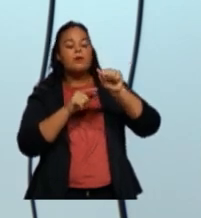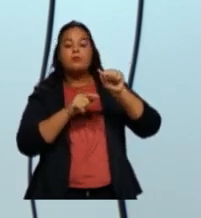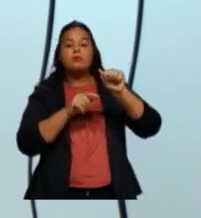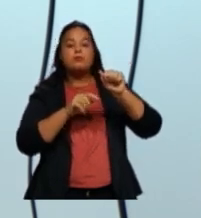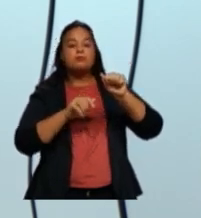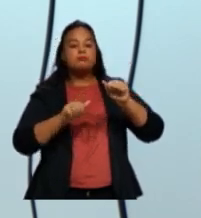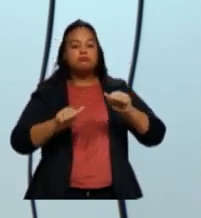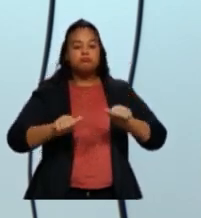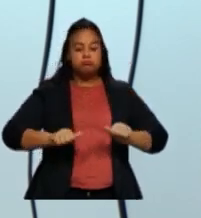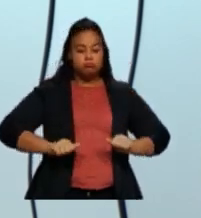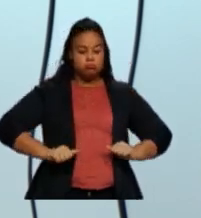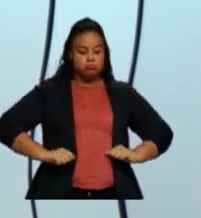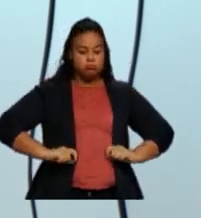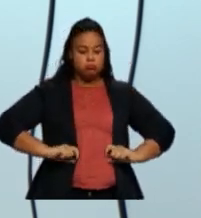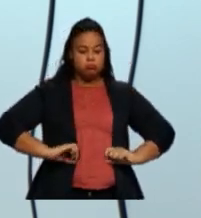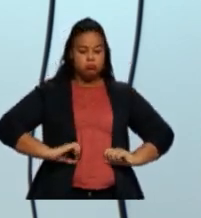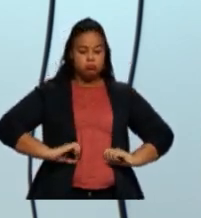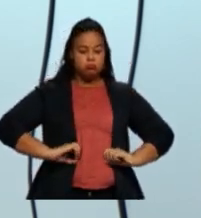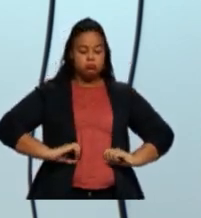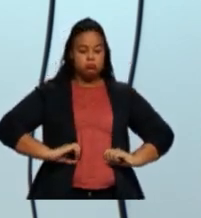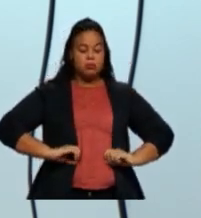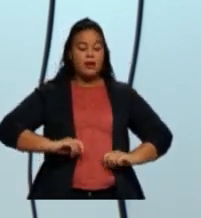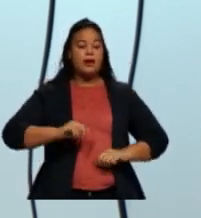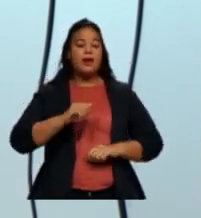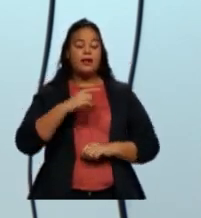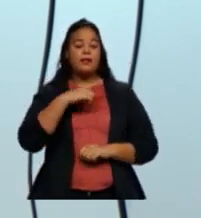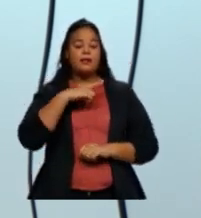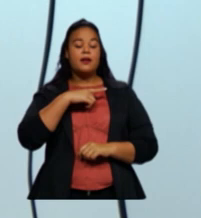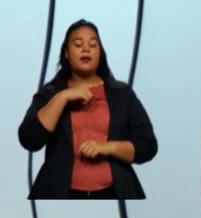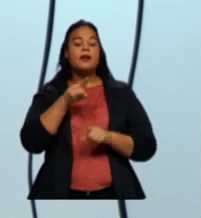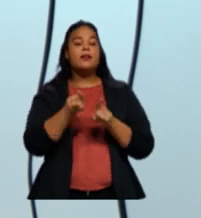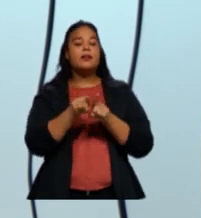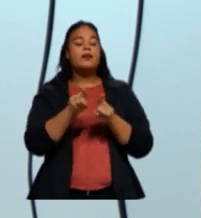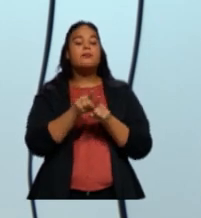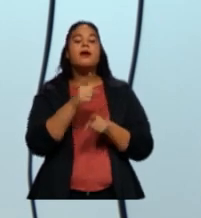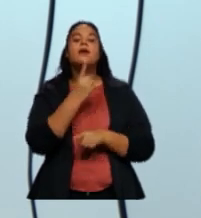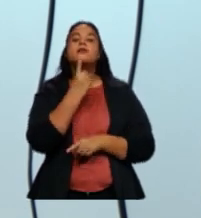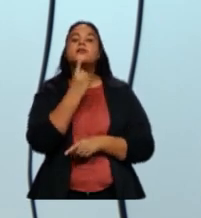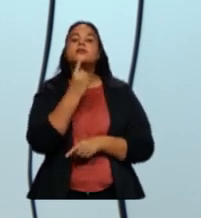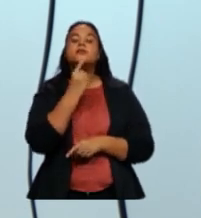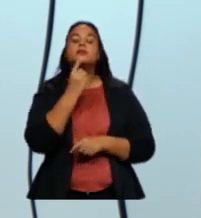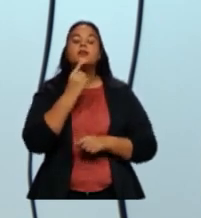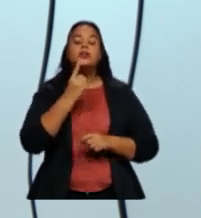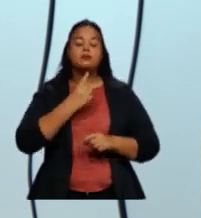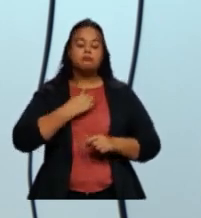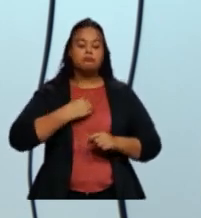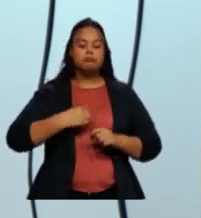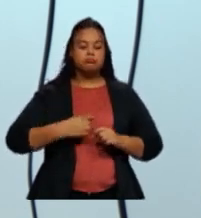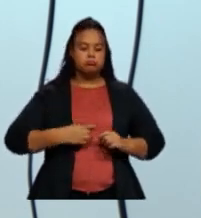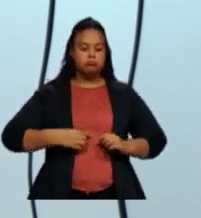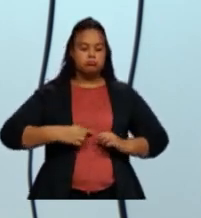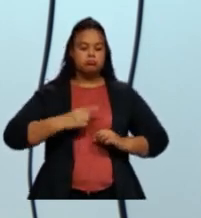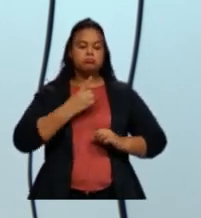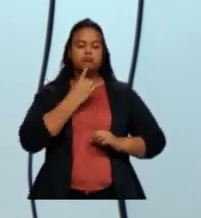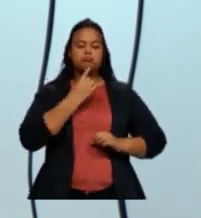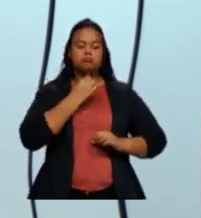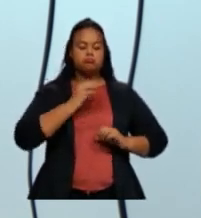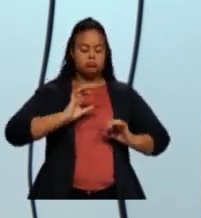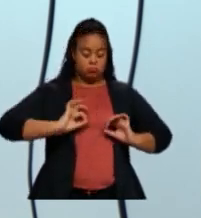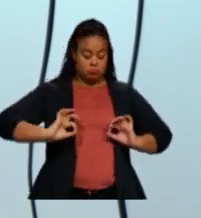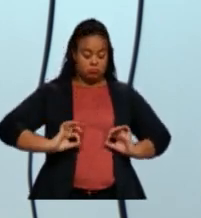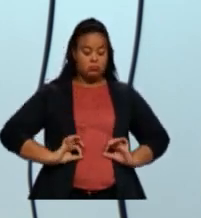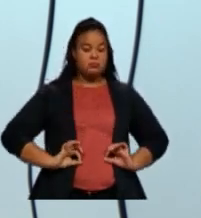sanguíneos são produzidos ali na membrana chamada endométrio, e esse útero se prepara o tempo